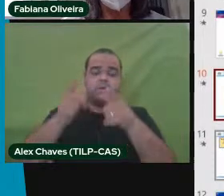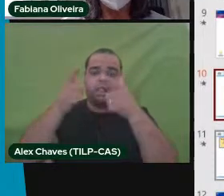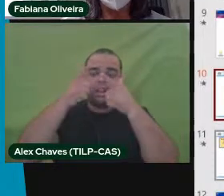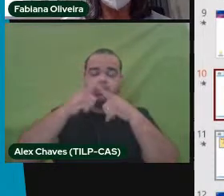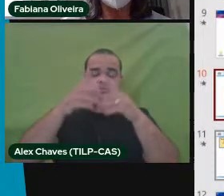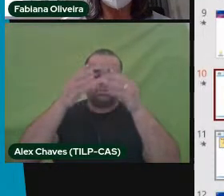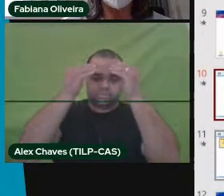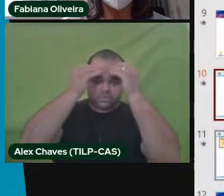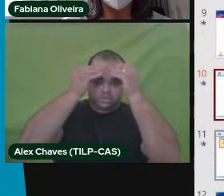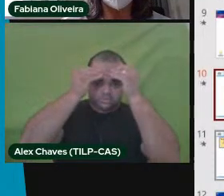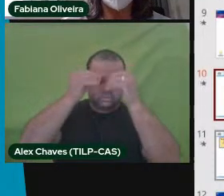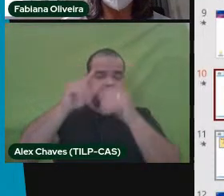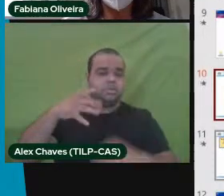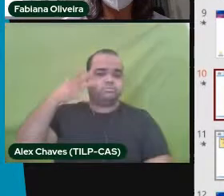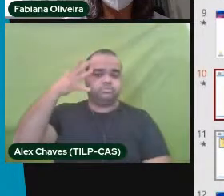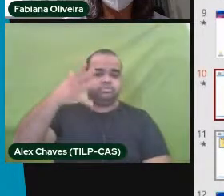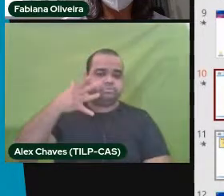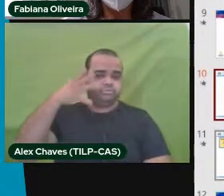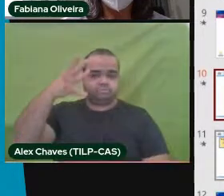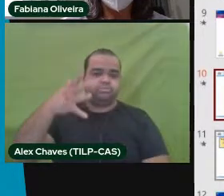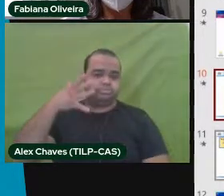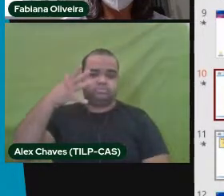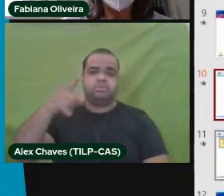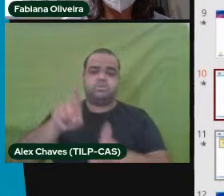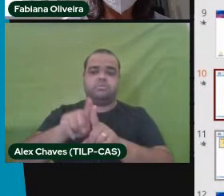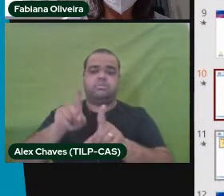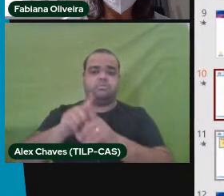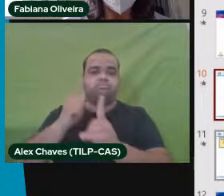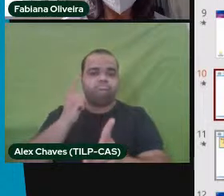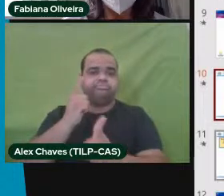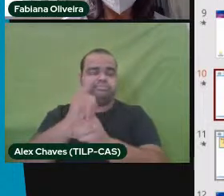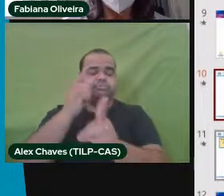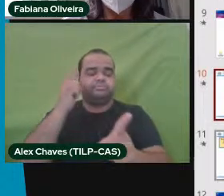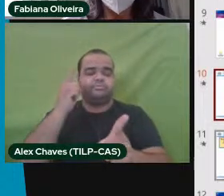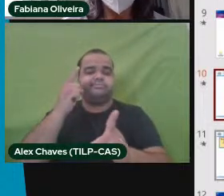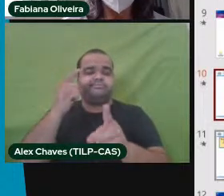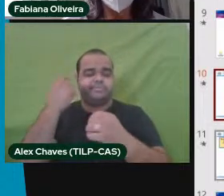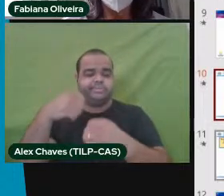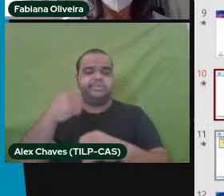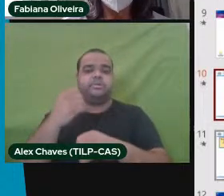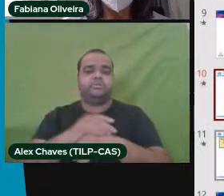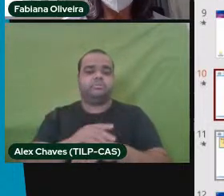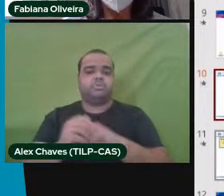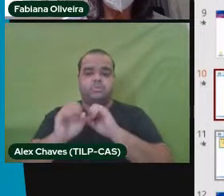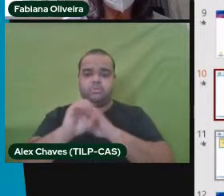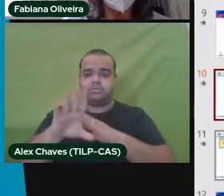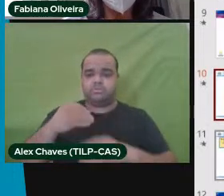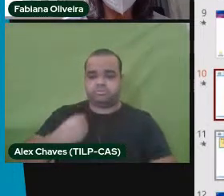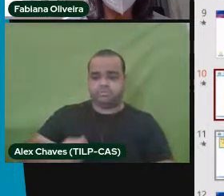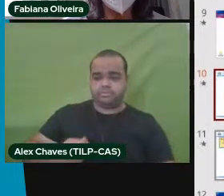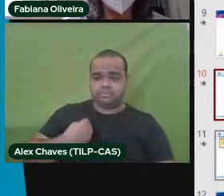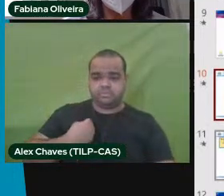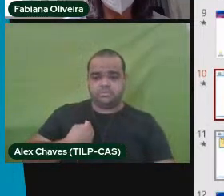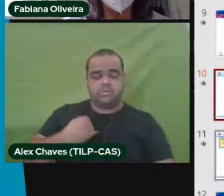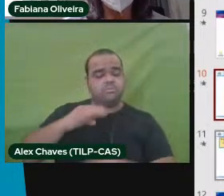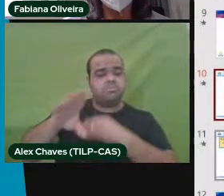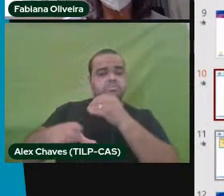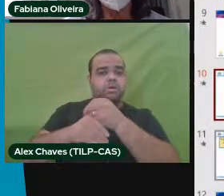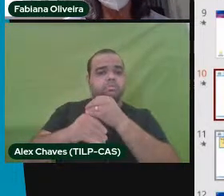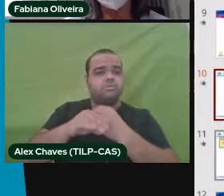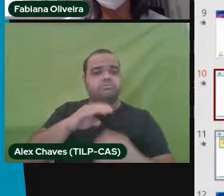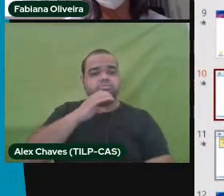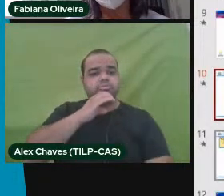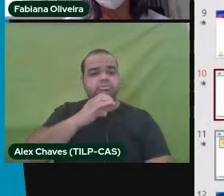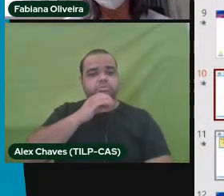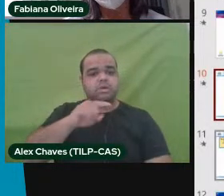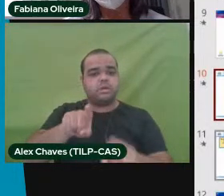discurso desse tesouro a descobrir. Da educação na nossa vida, na construção de conhecimentos e